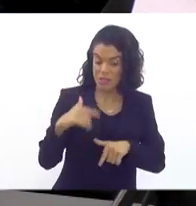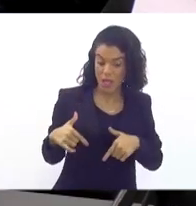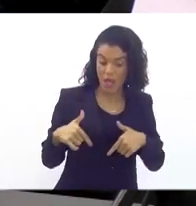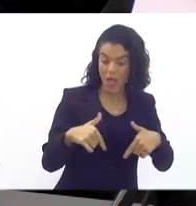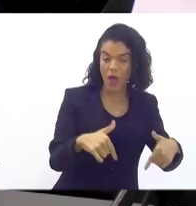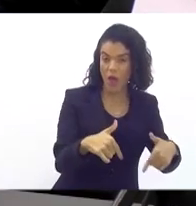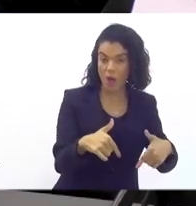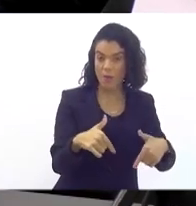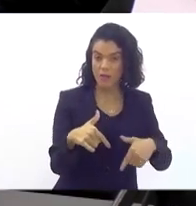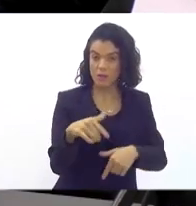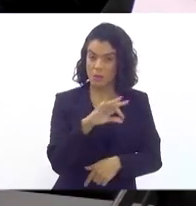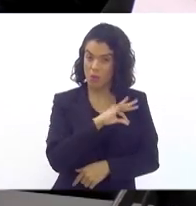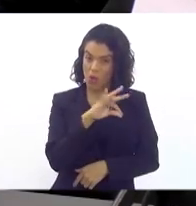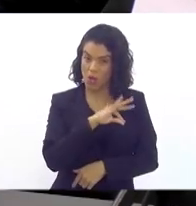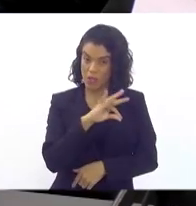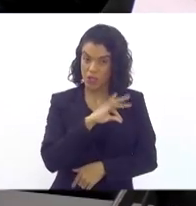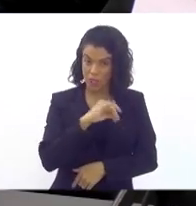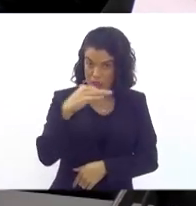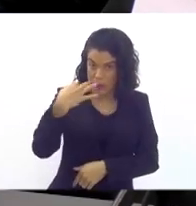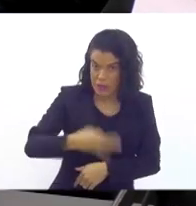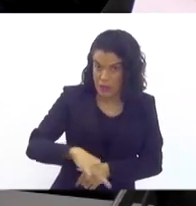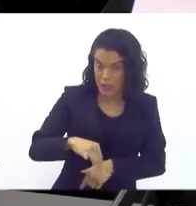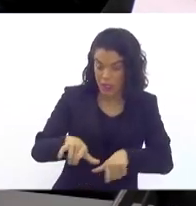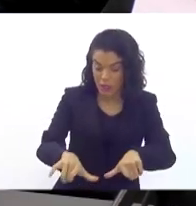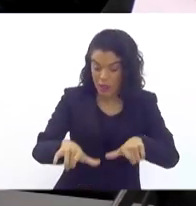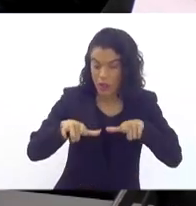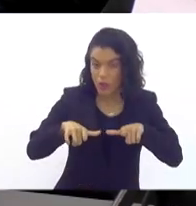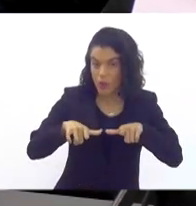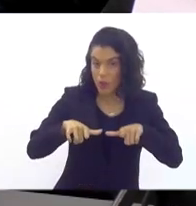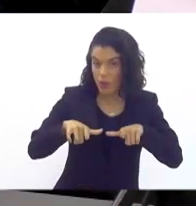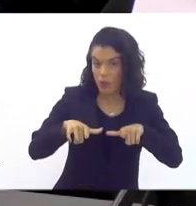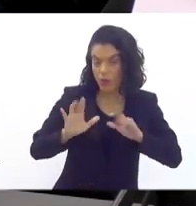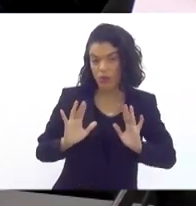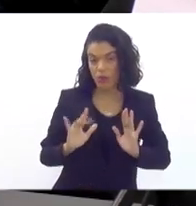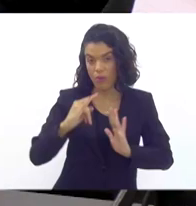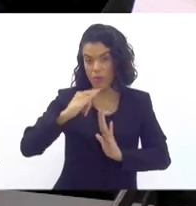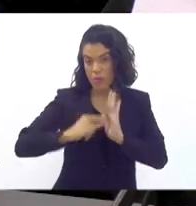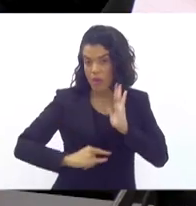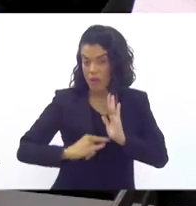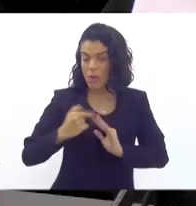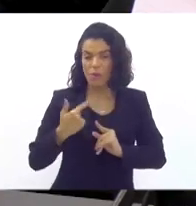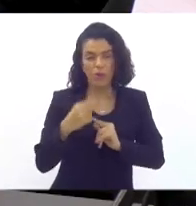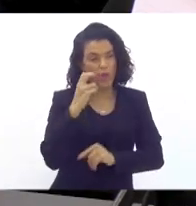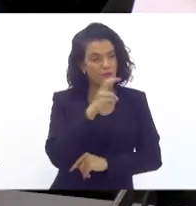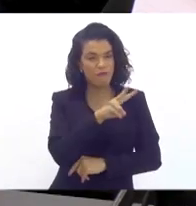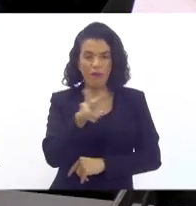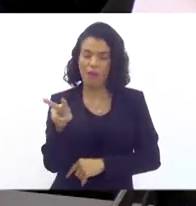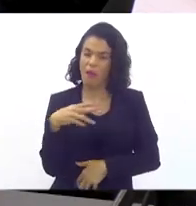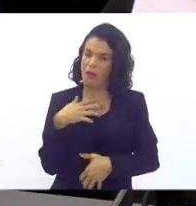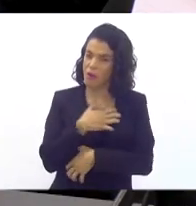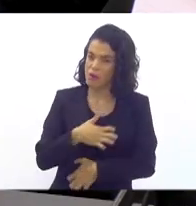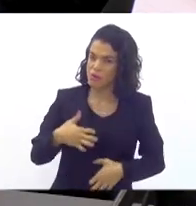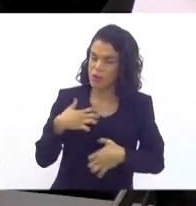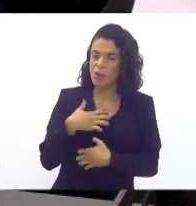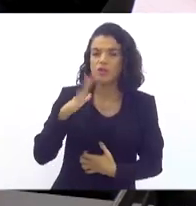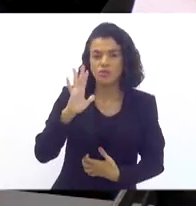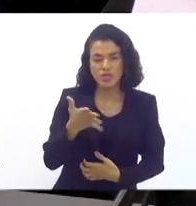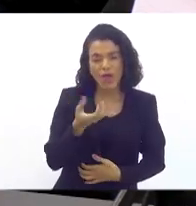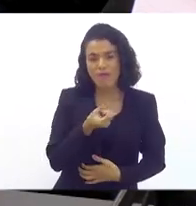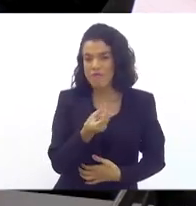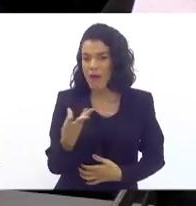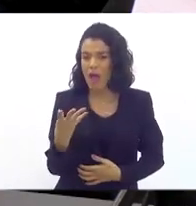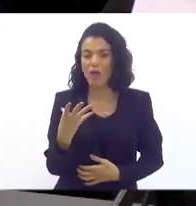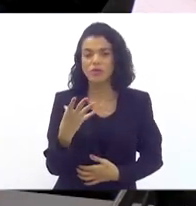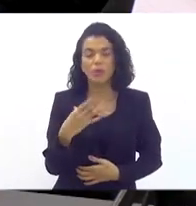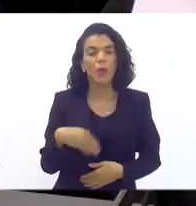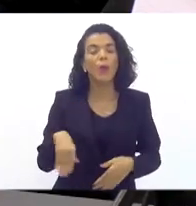algum comando se são regulares porque o que a gente vê é constrangedor eu já parei um dia